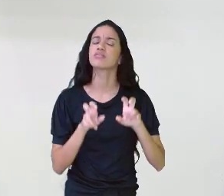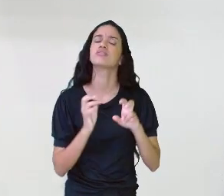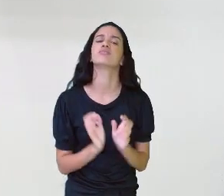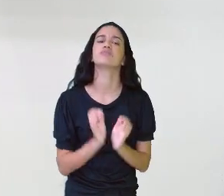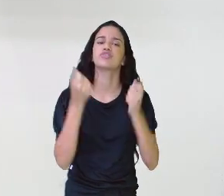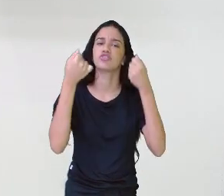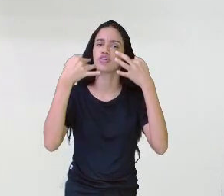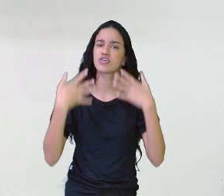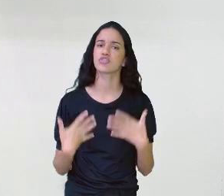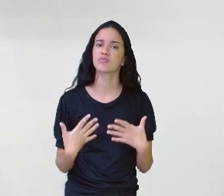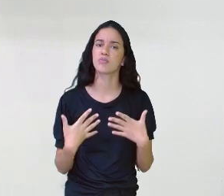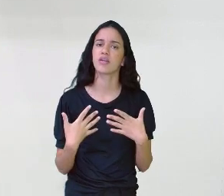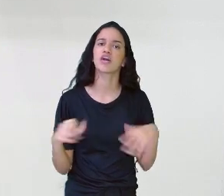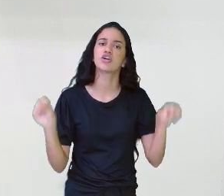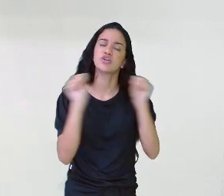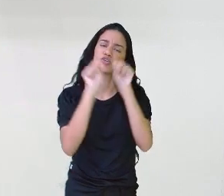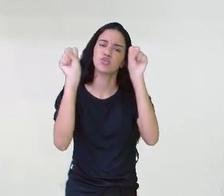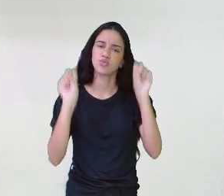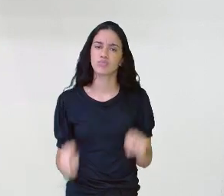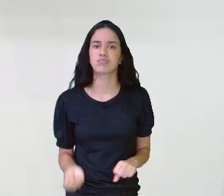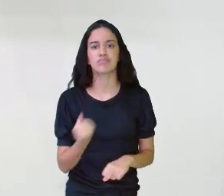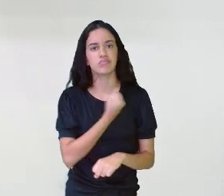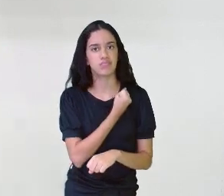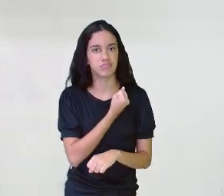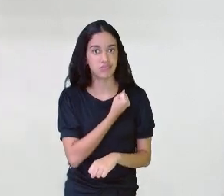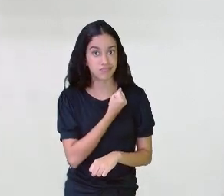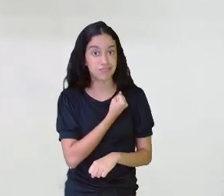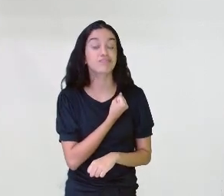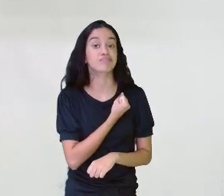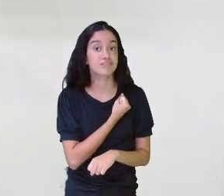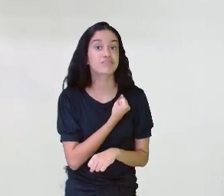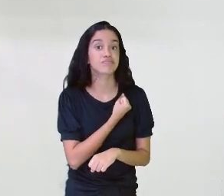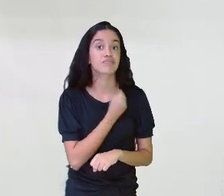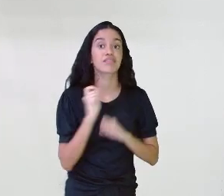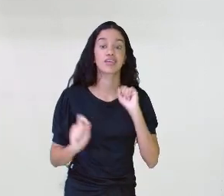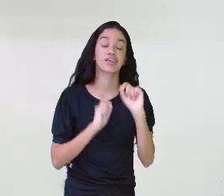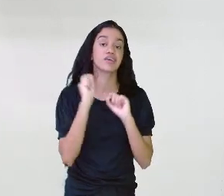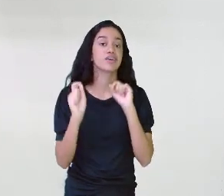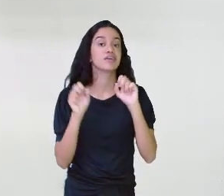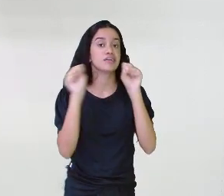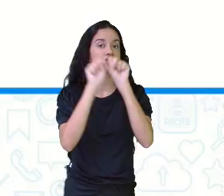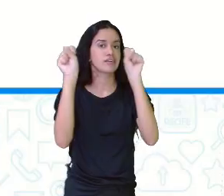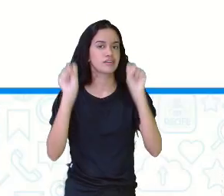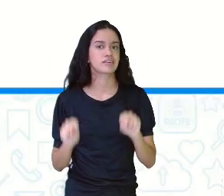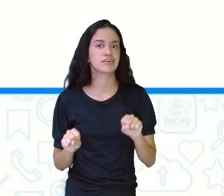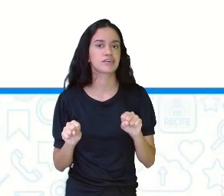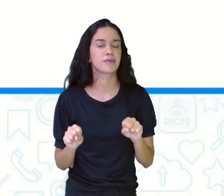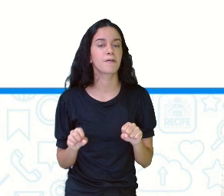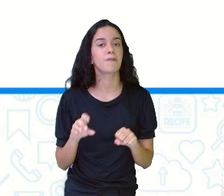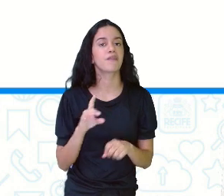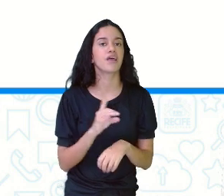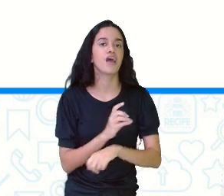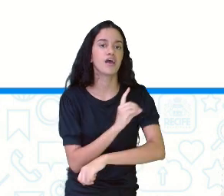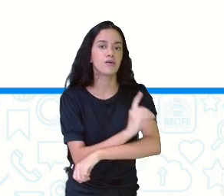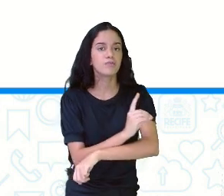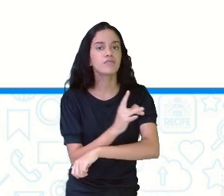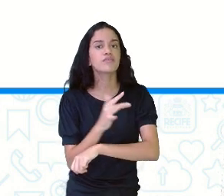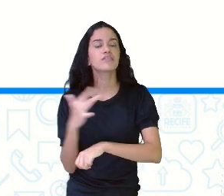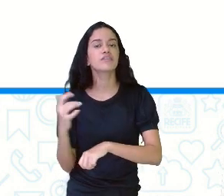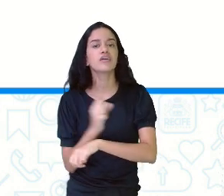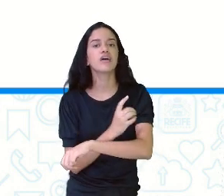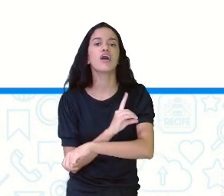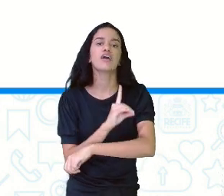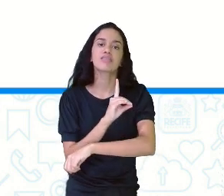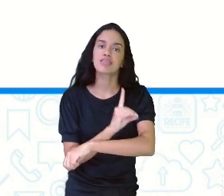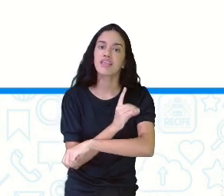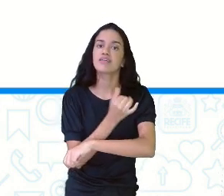falou sobre sistema de numeração, né, que é o sistema de numeração decimal, porque o agrupamento é feito